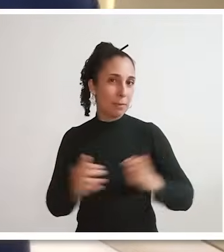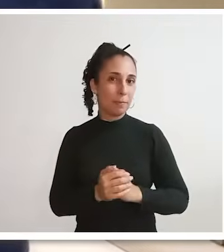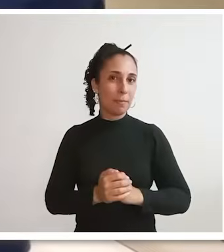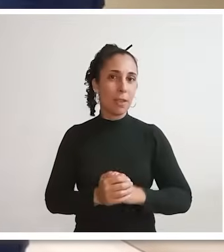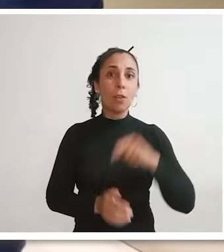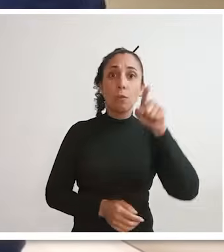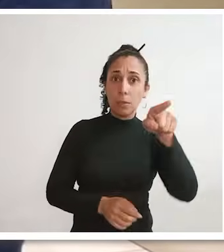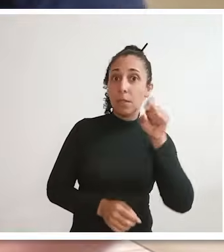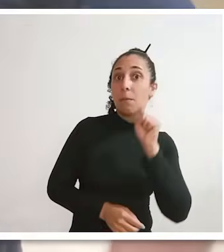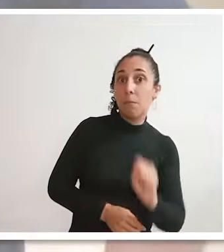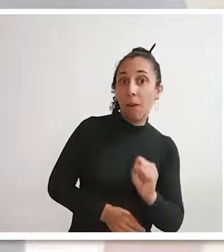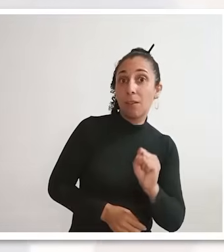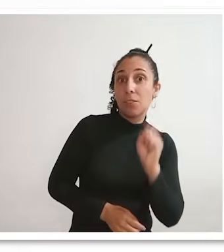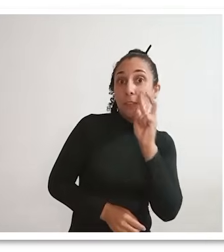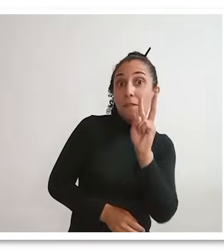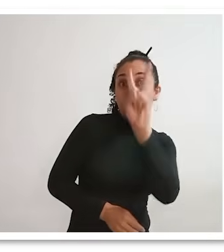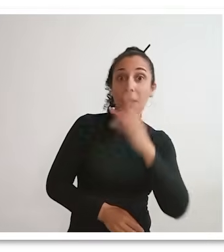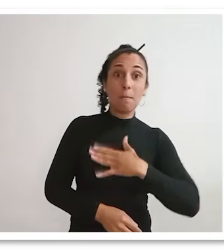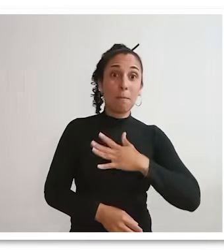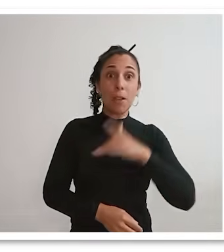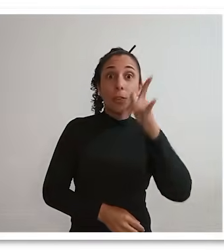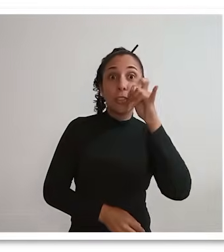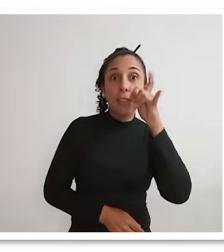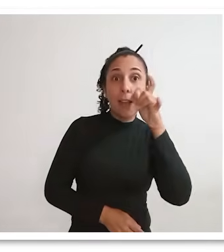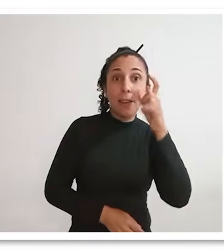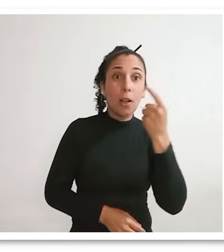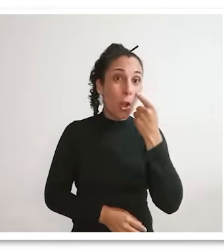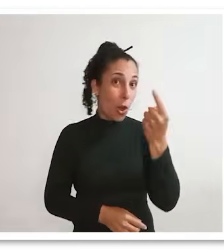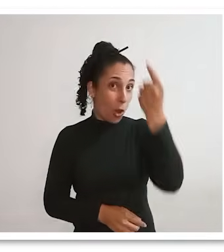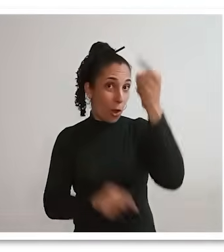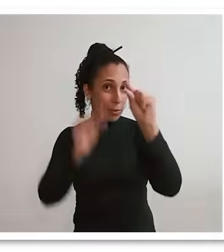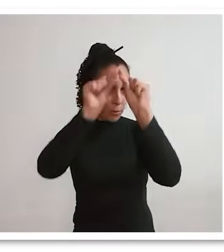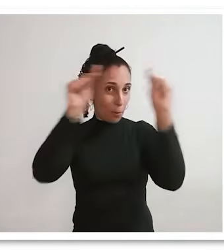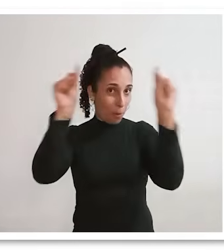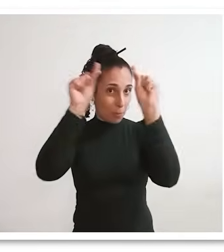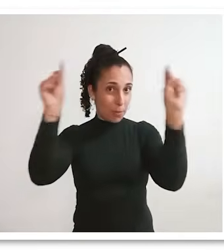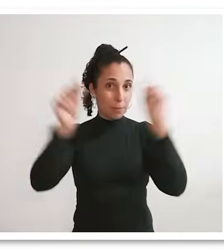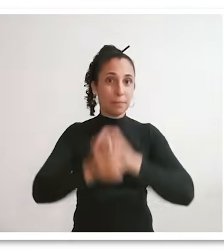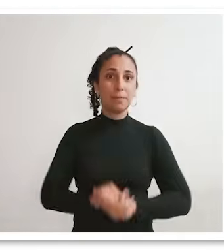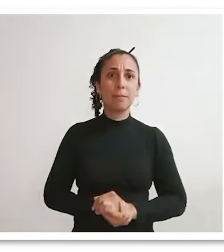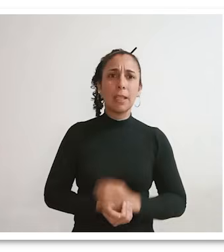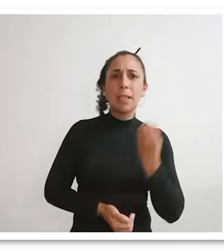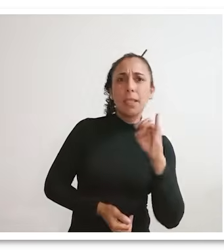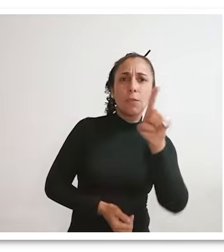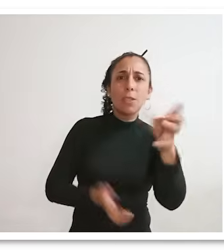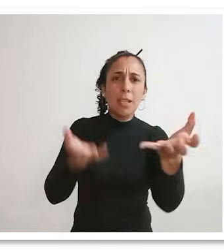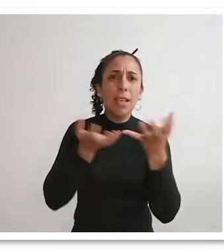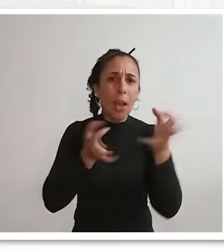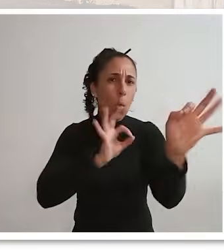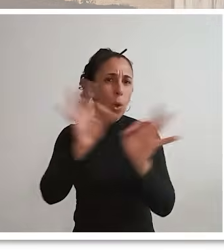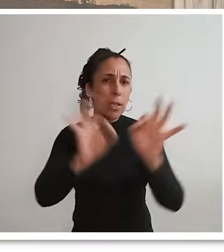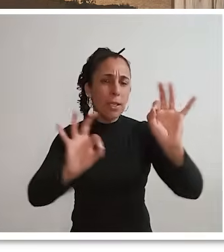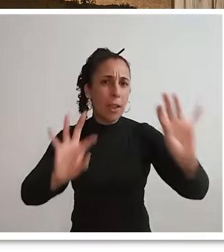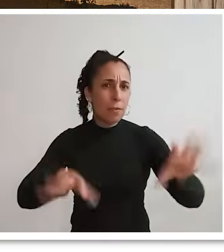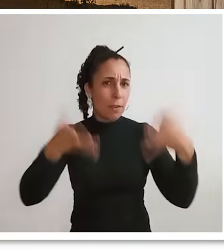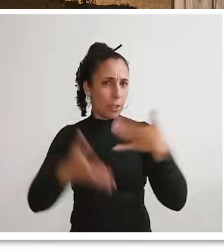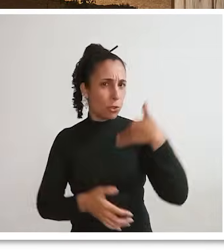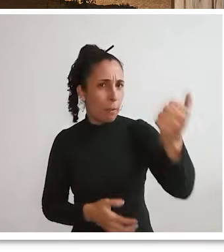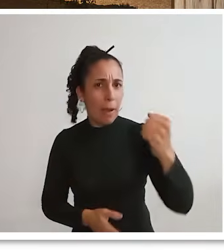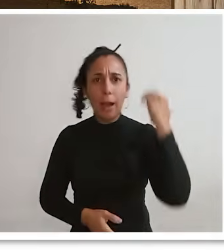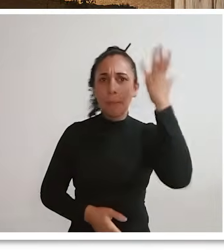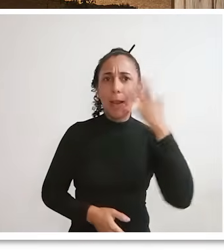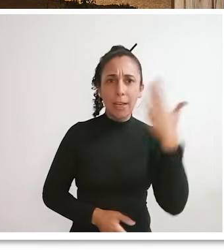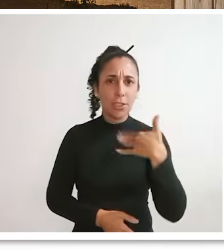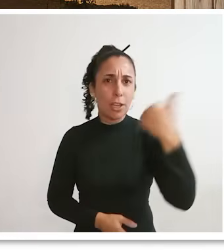isso você pode ver no meu Instagram. Dá uma olhada lá, André Ferreira Fotografia. Quer organizar um evento, agendar uma